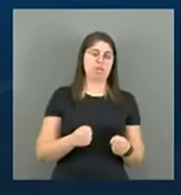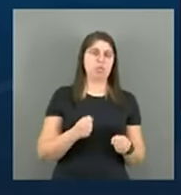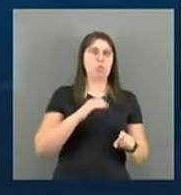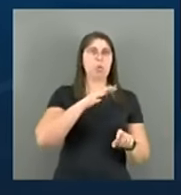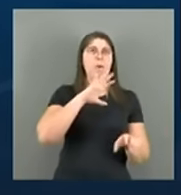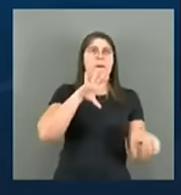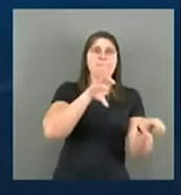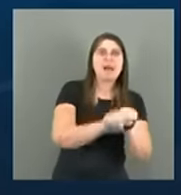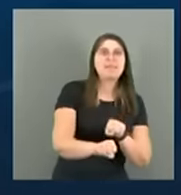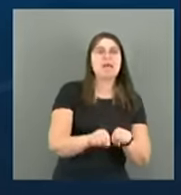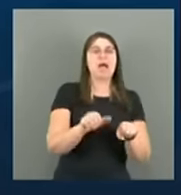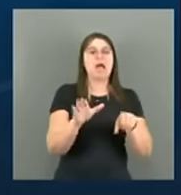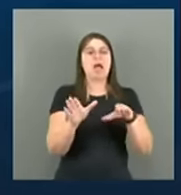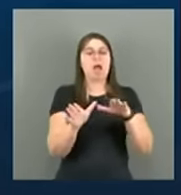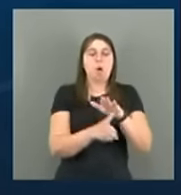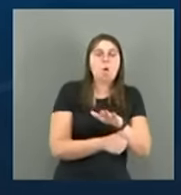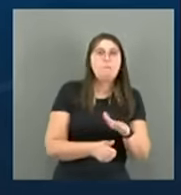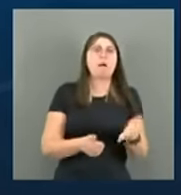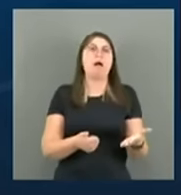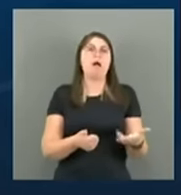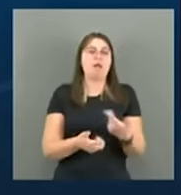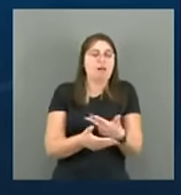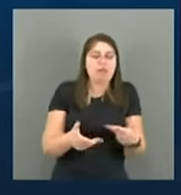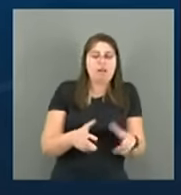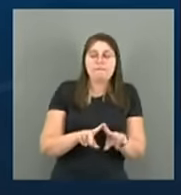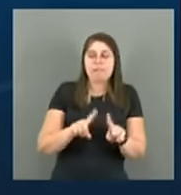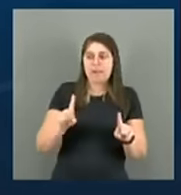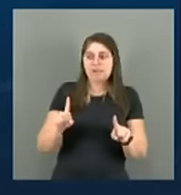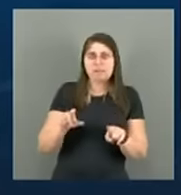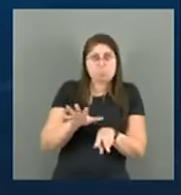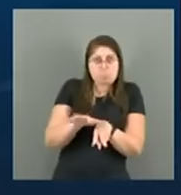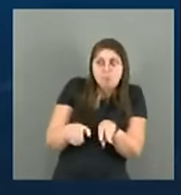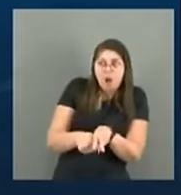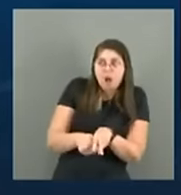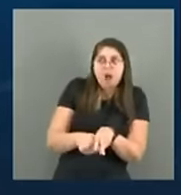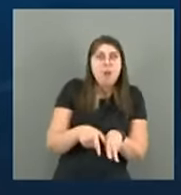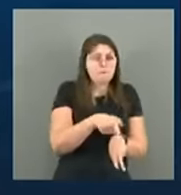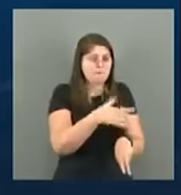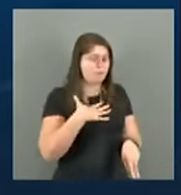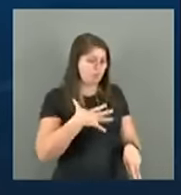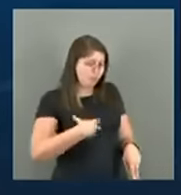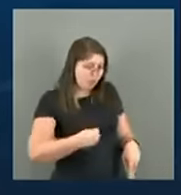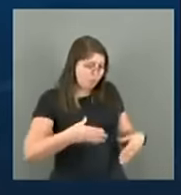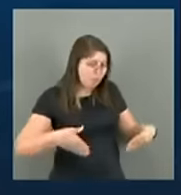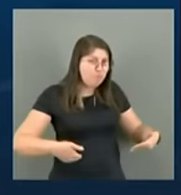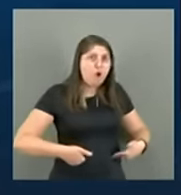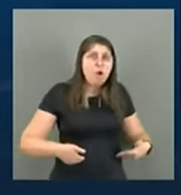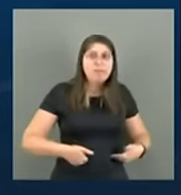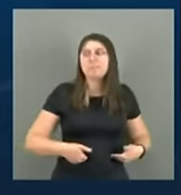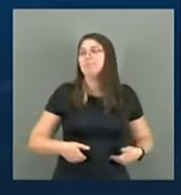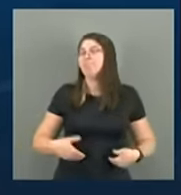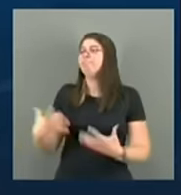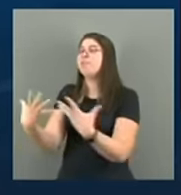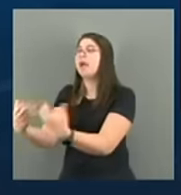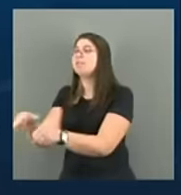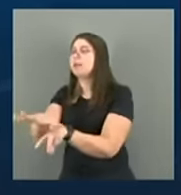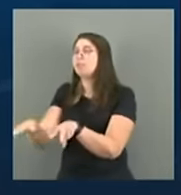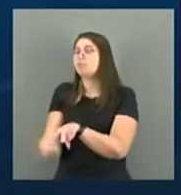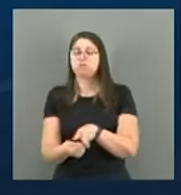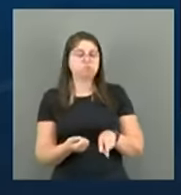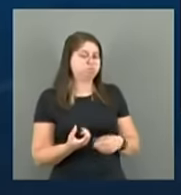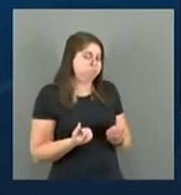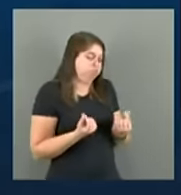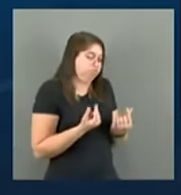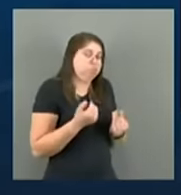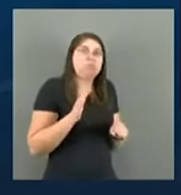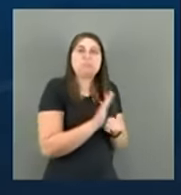fazer? Não vai afetar ninguém? Pô, eu não vou deixar meu filho passar fome, não, eu faço. Então é isso que é uma lógica. E isso é